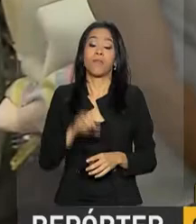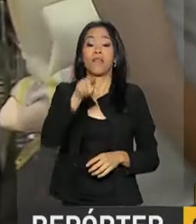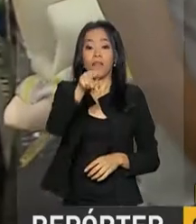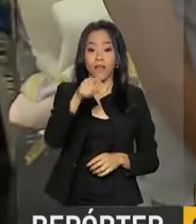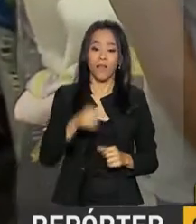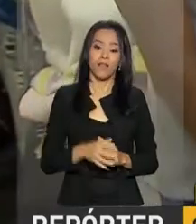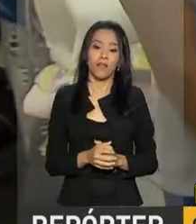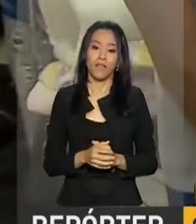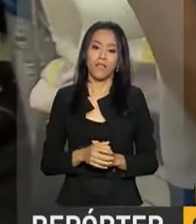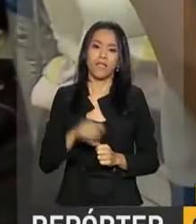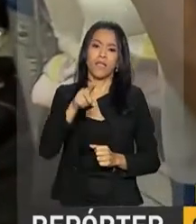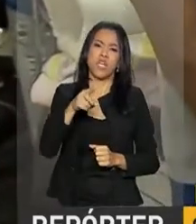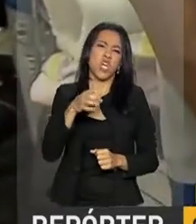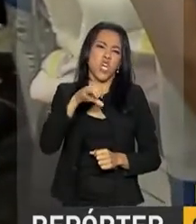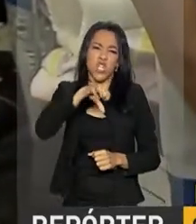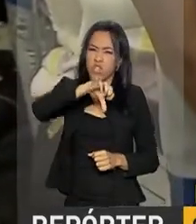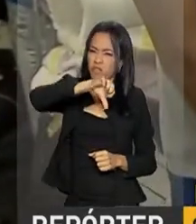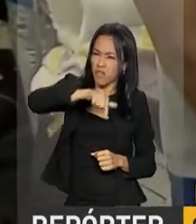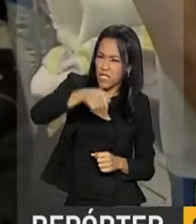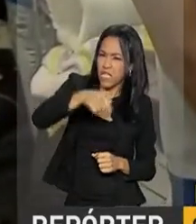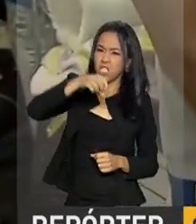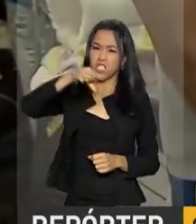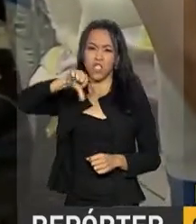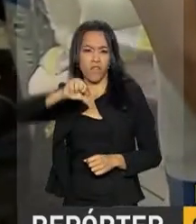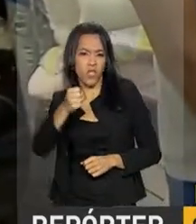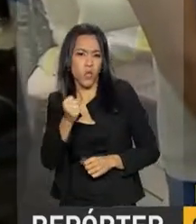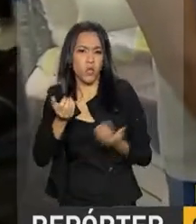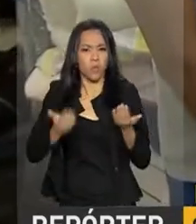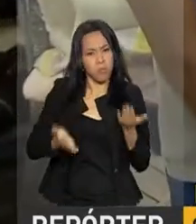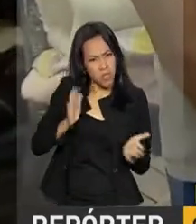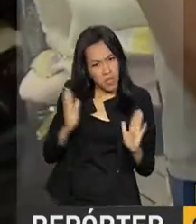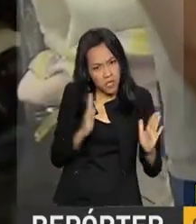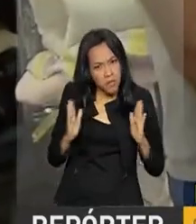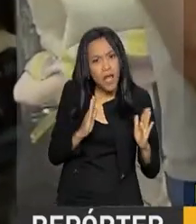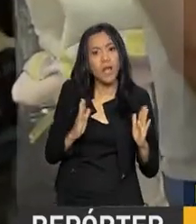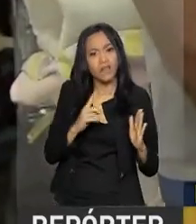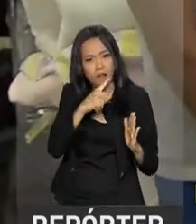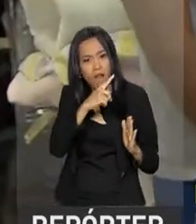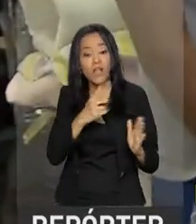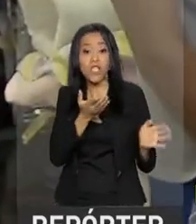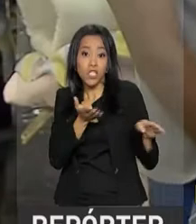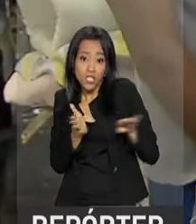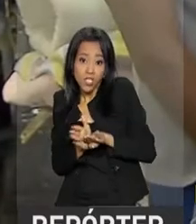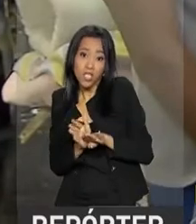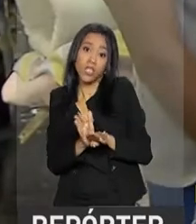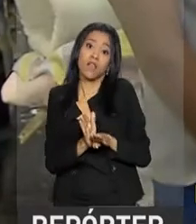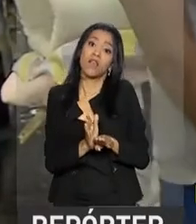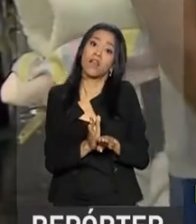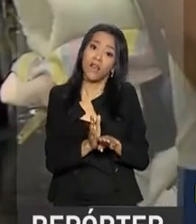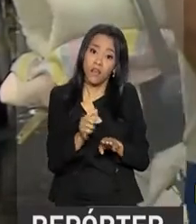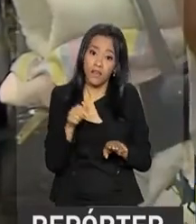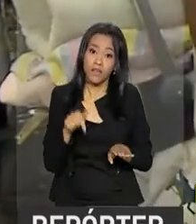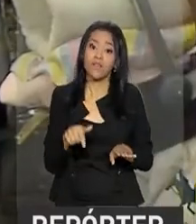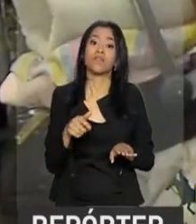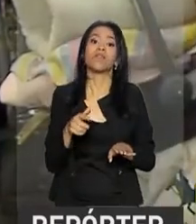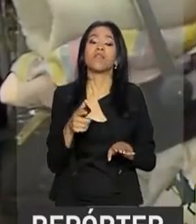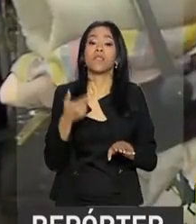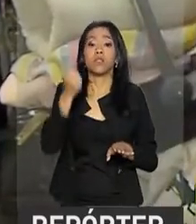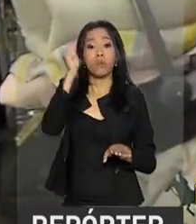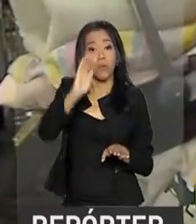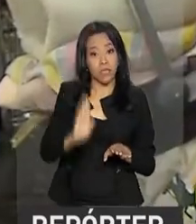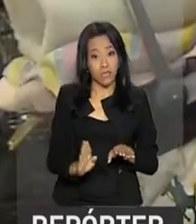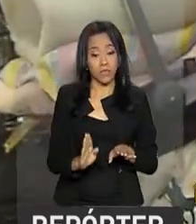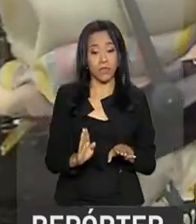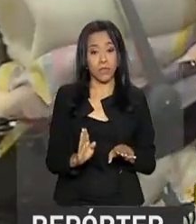pesava 97, 98 quilos aproximadamente. Acá he recibido gran ayuda de parte de los